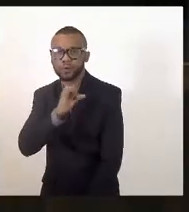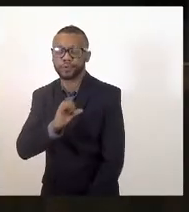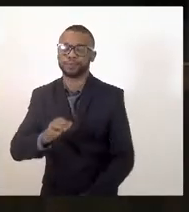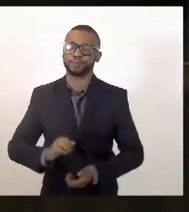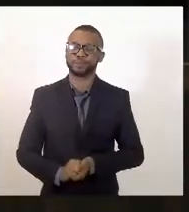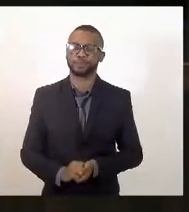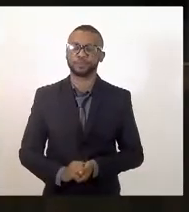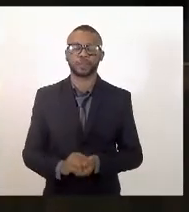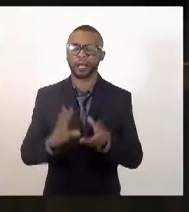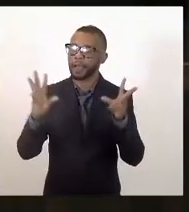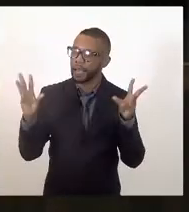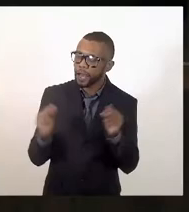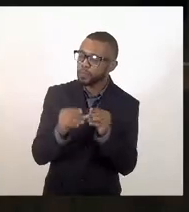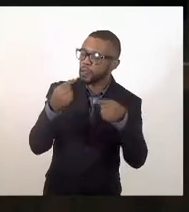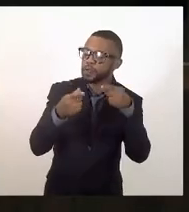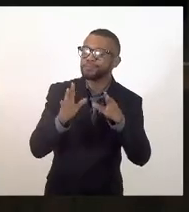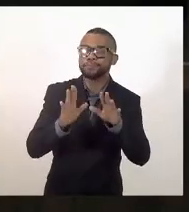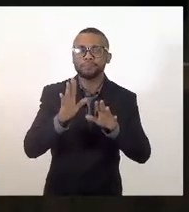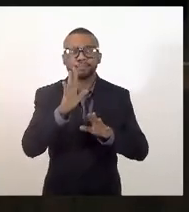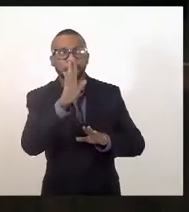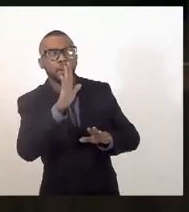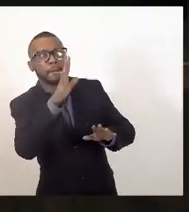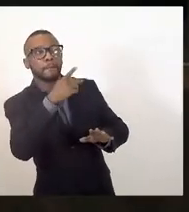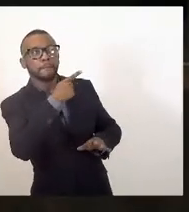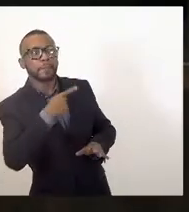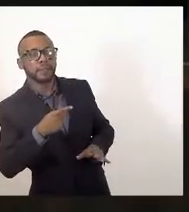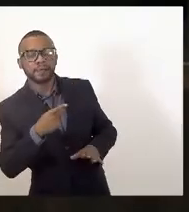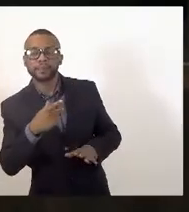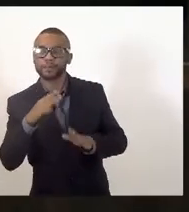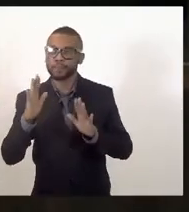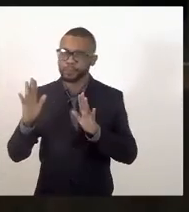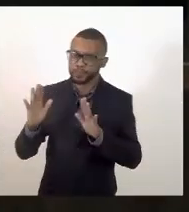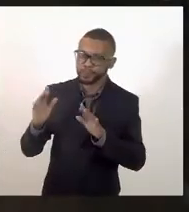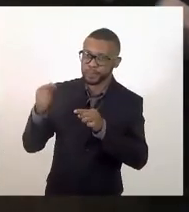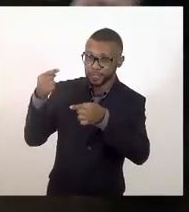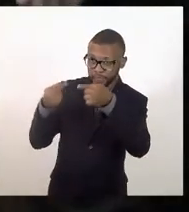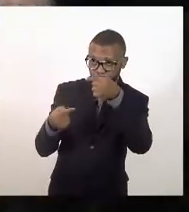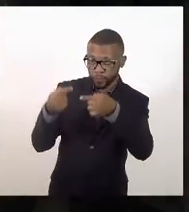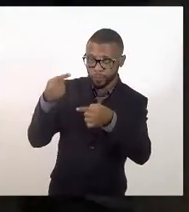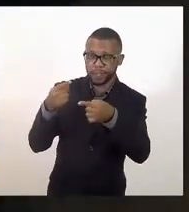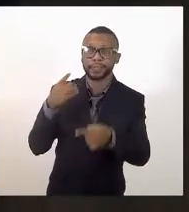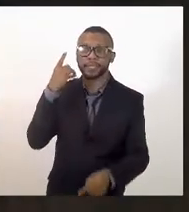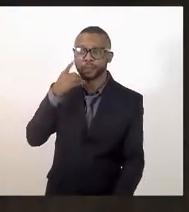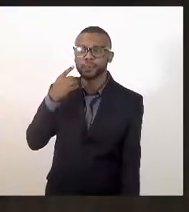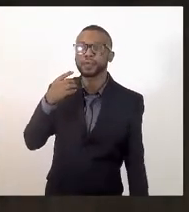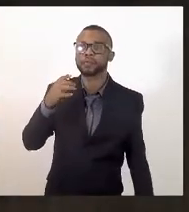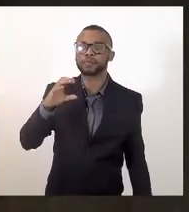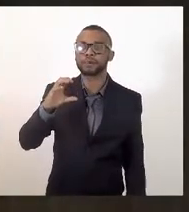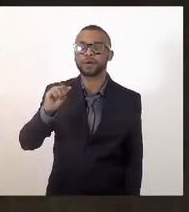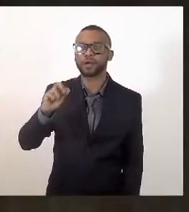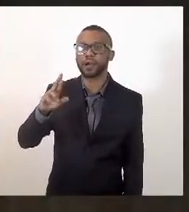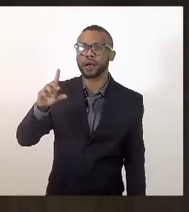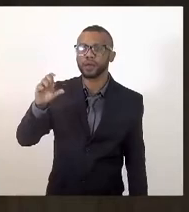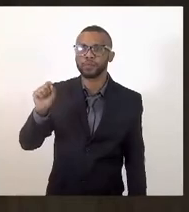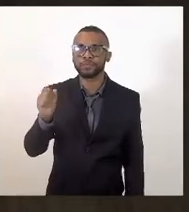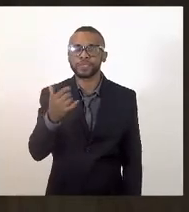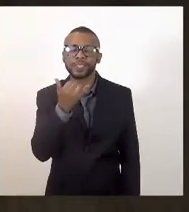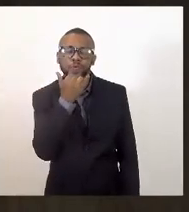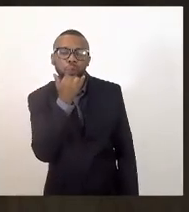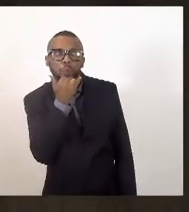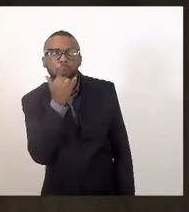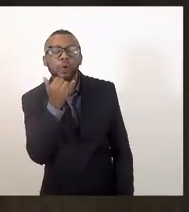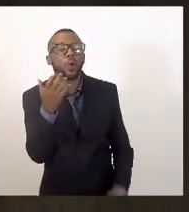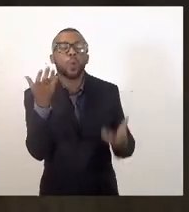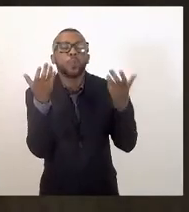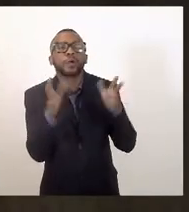discussão. Presidente. Para discutir, deputado Carlos Augusto. Presidente, eu não gostaria nem de discutir,